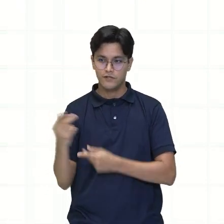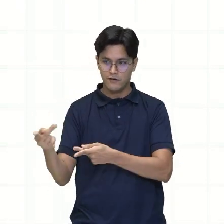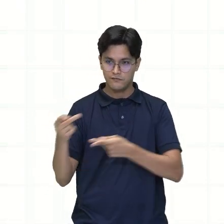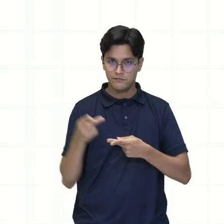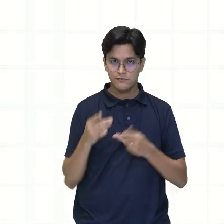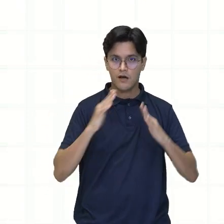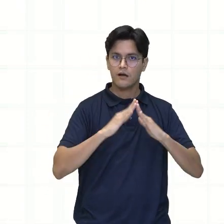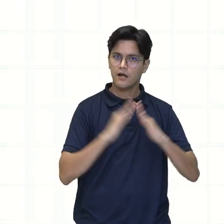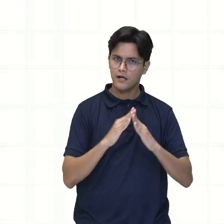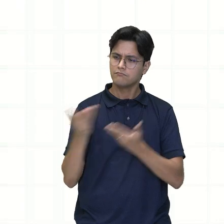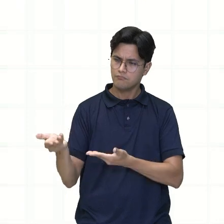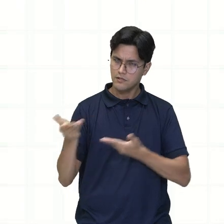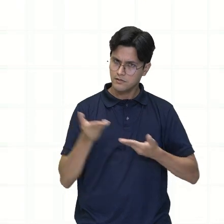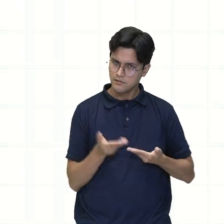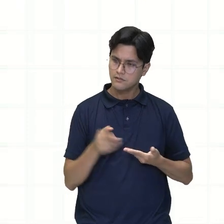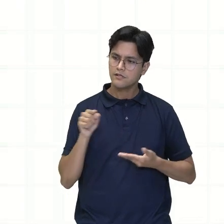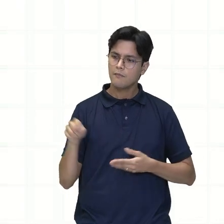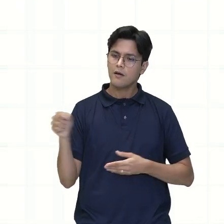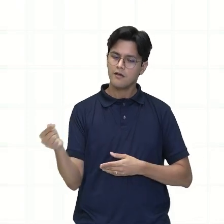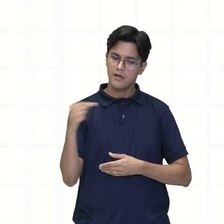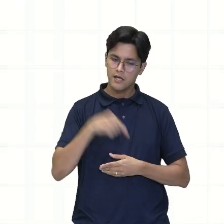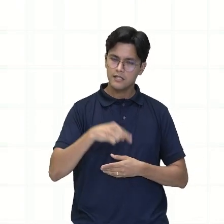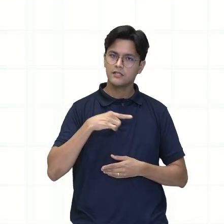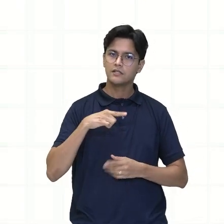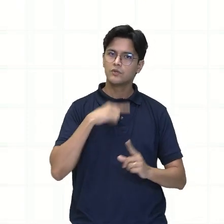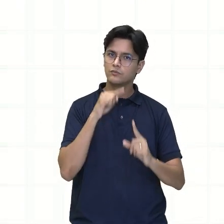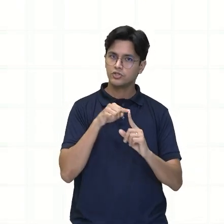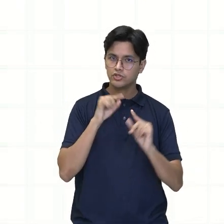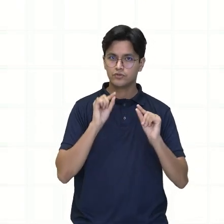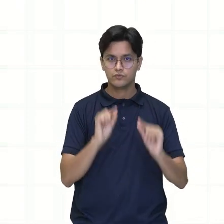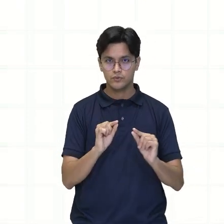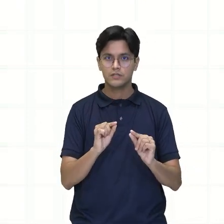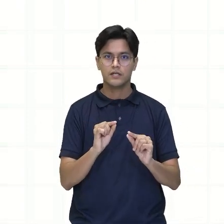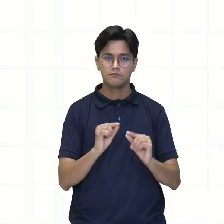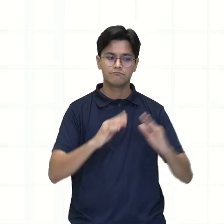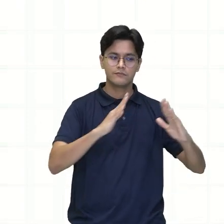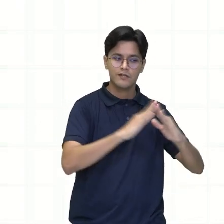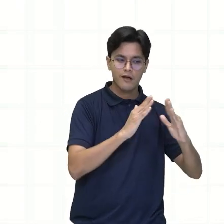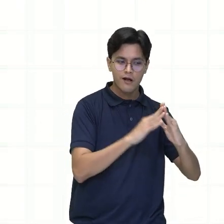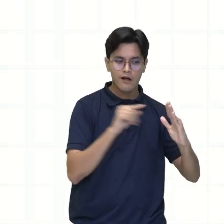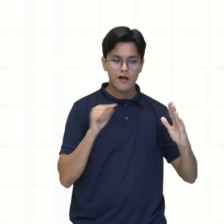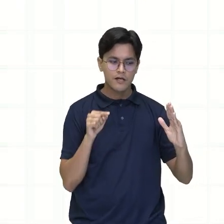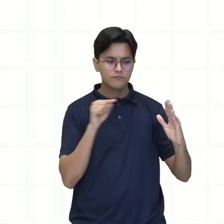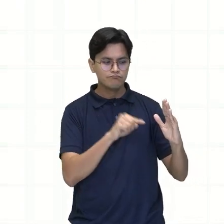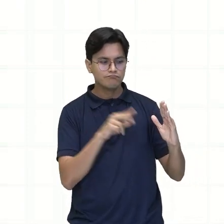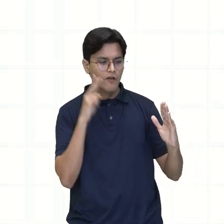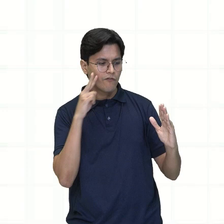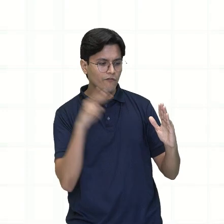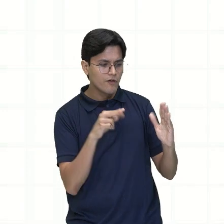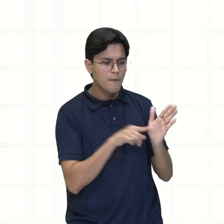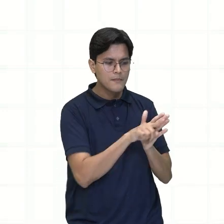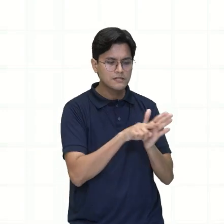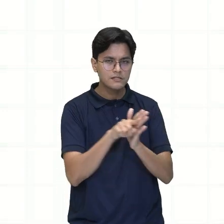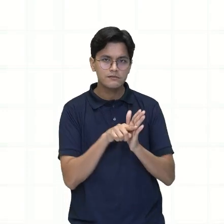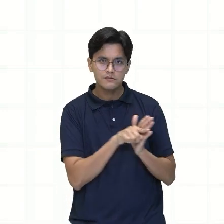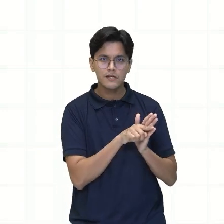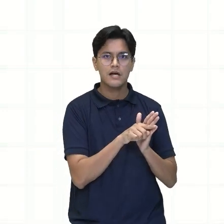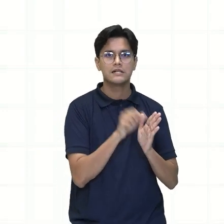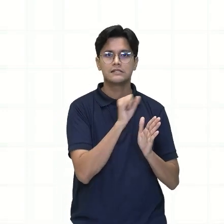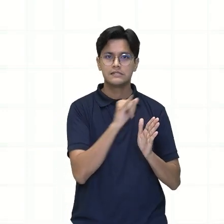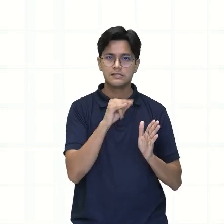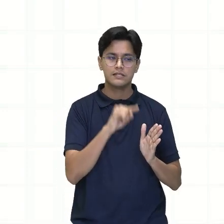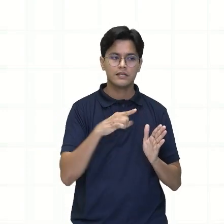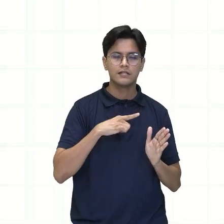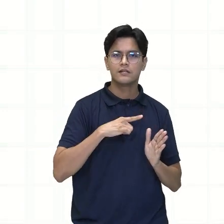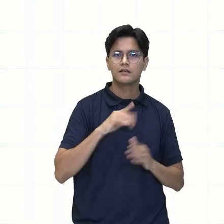profissionais que fazem, né, esse registro, que buscam saber se nas residências tem casos de doenças, né, como